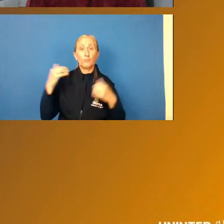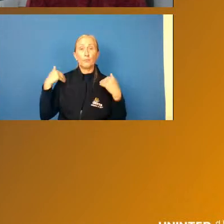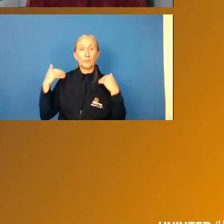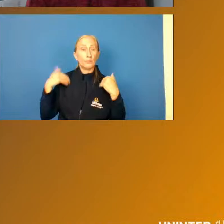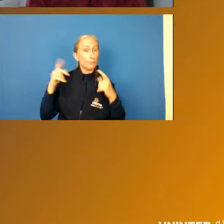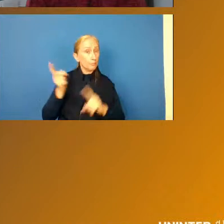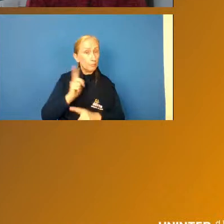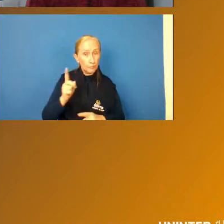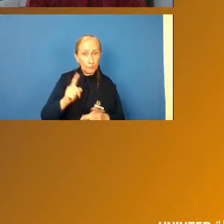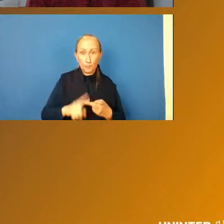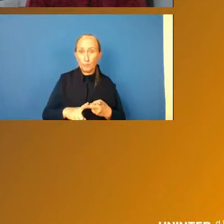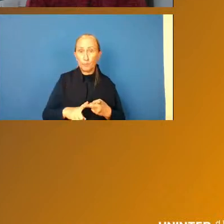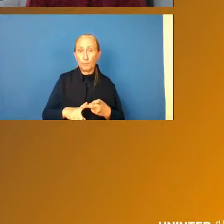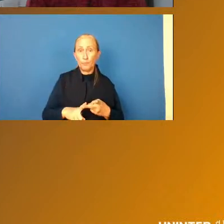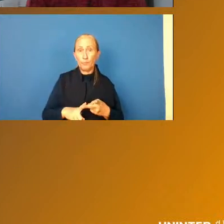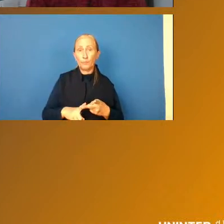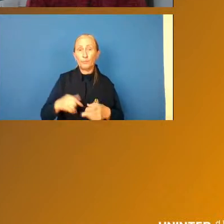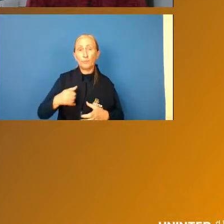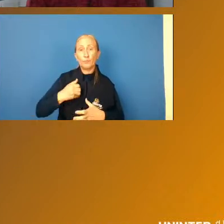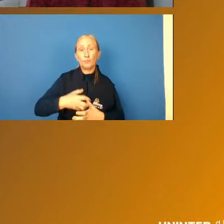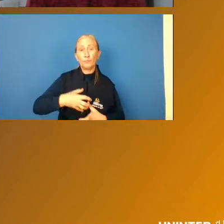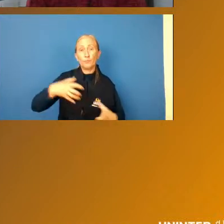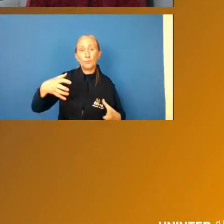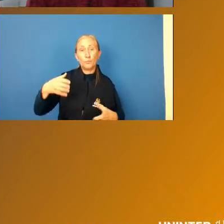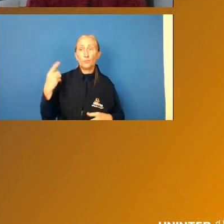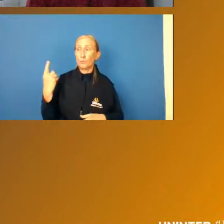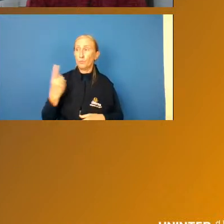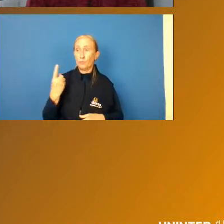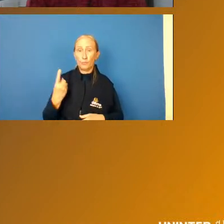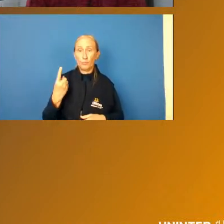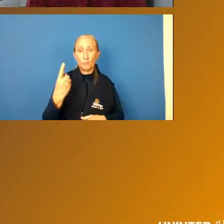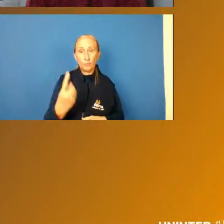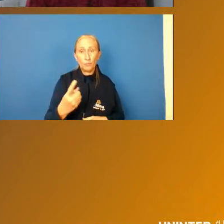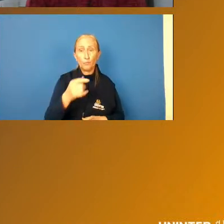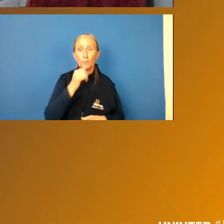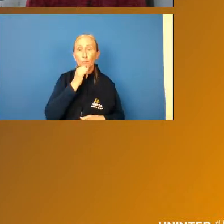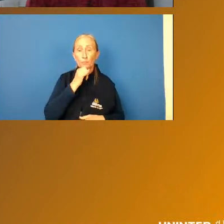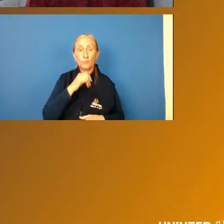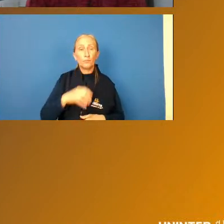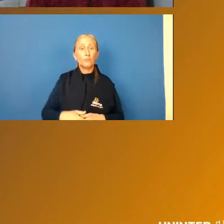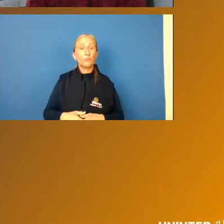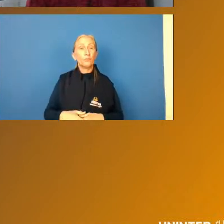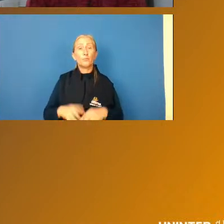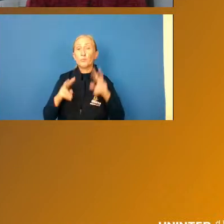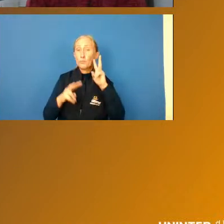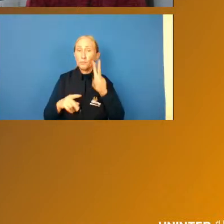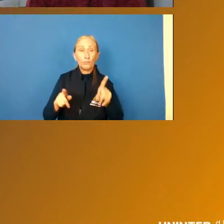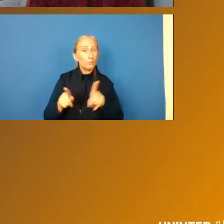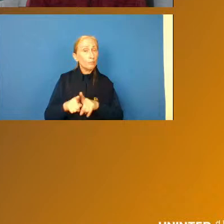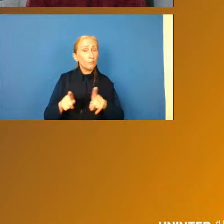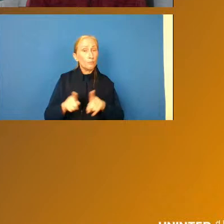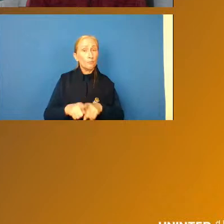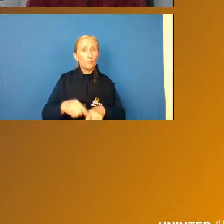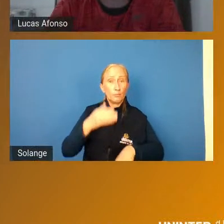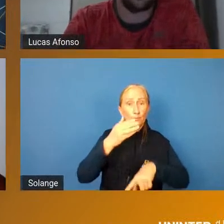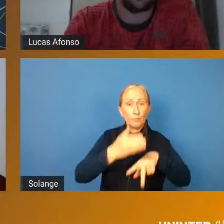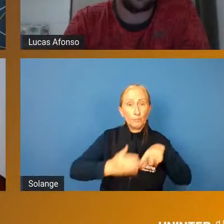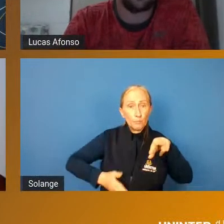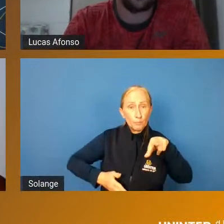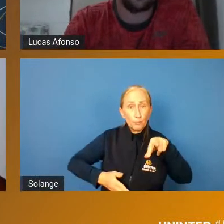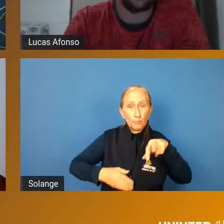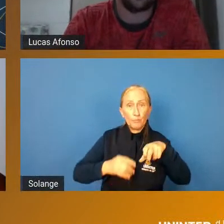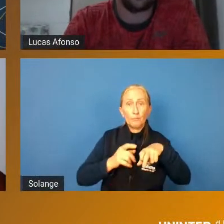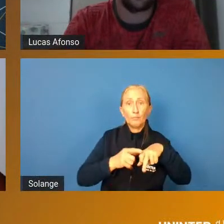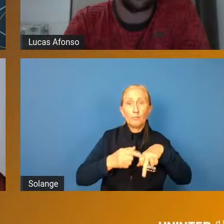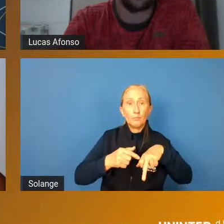não vê um idoso indo sozinho na academia, por exemplo, né? A gente não vê também um amputado, por exemplo, indo na